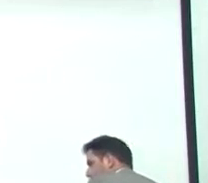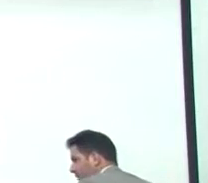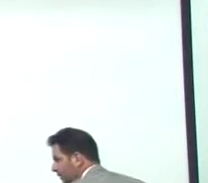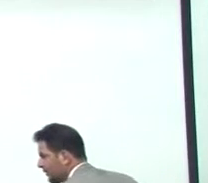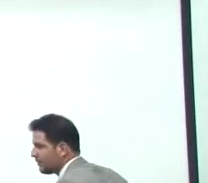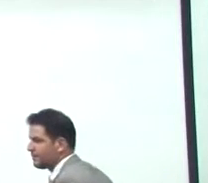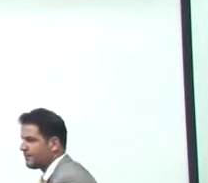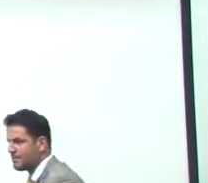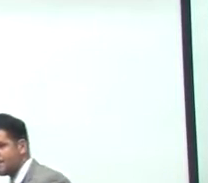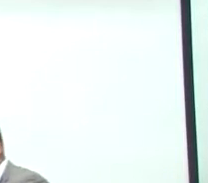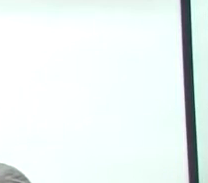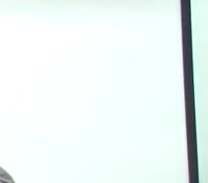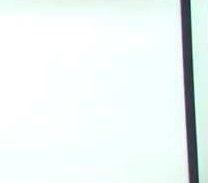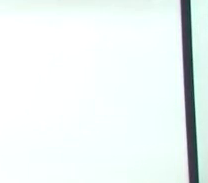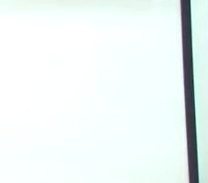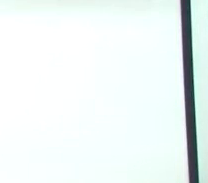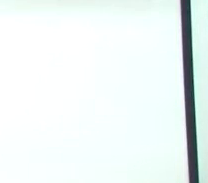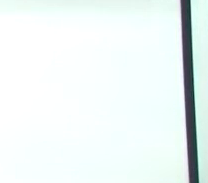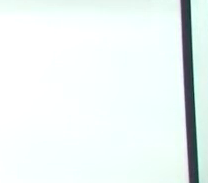Pelo presidente, considera não meu voto.